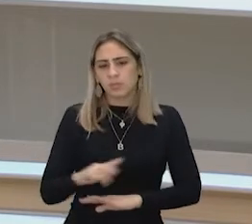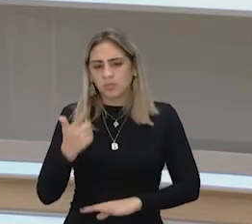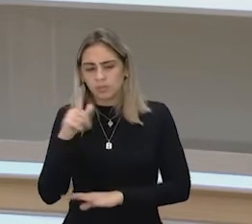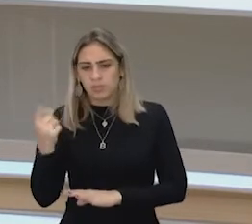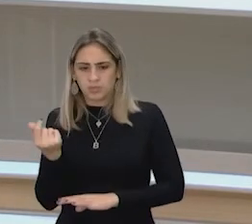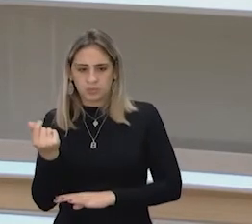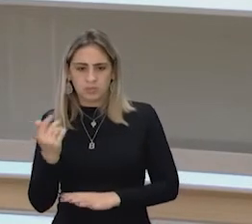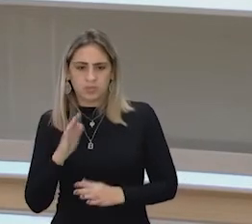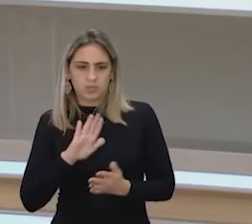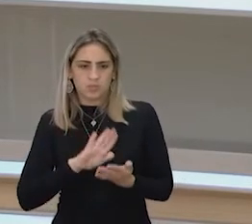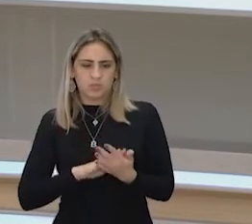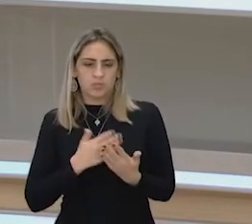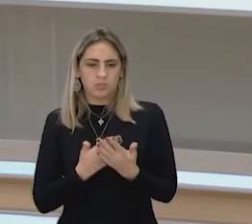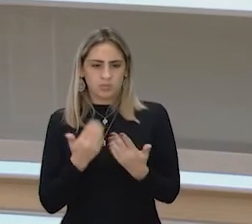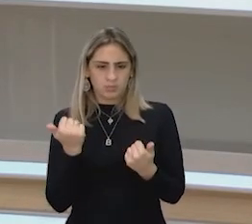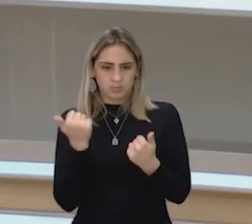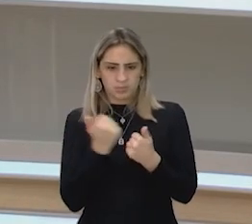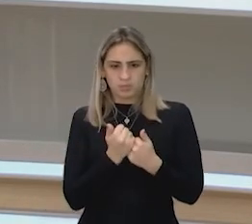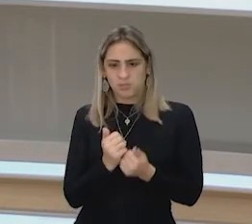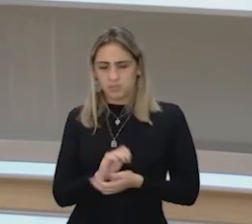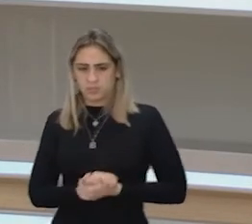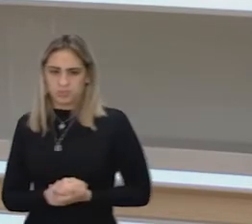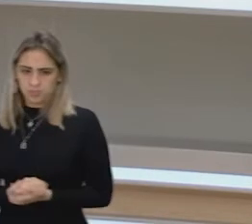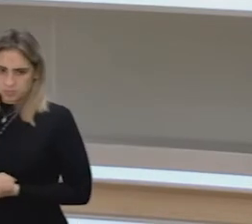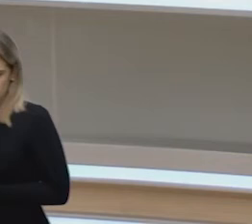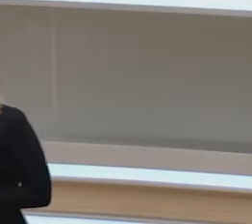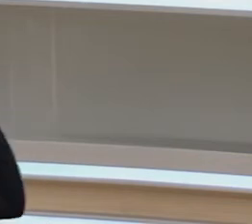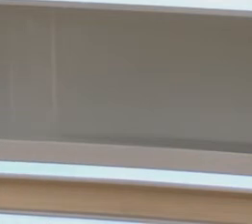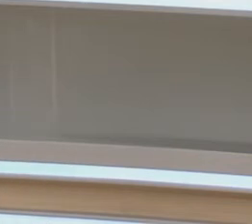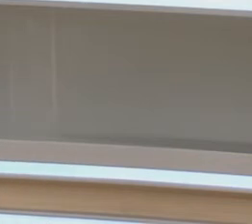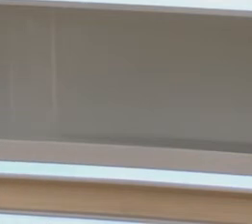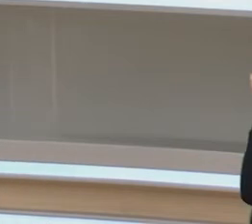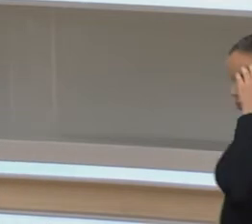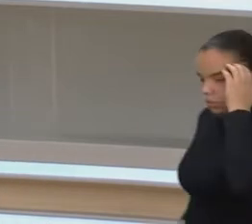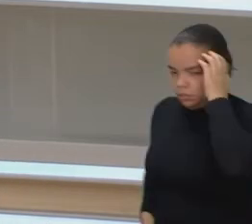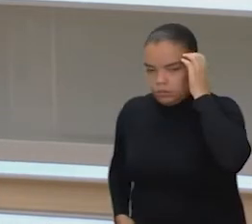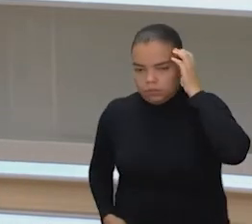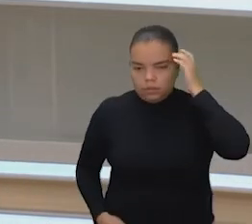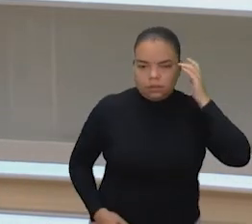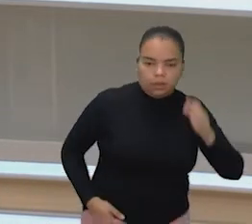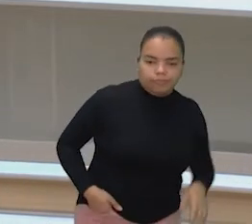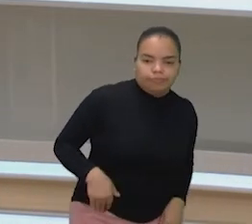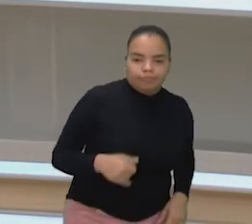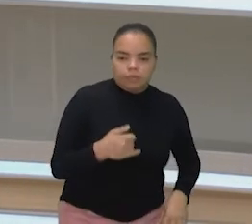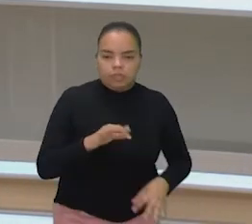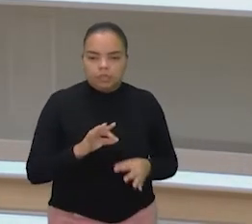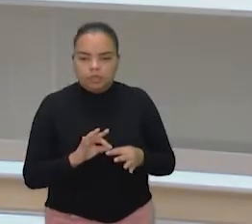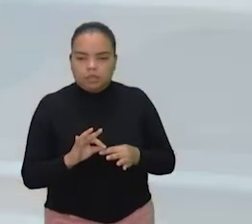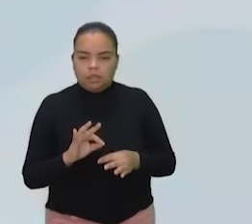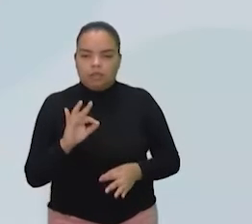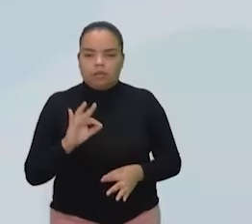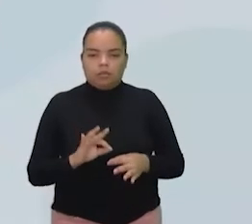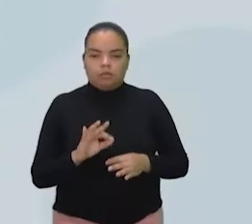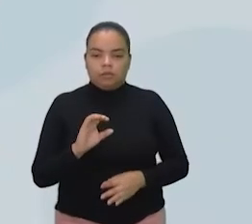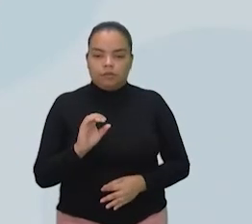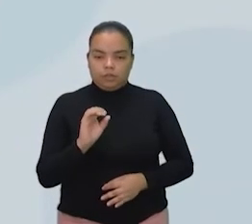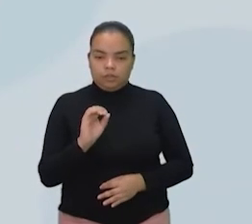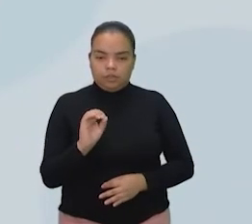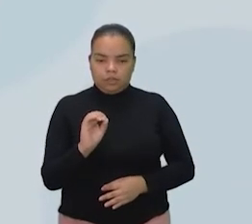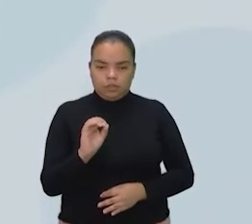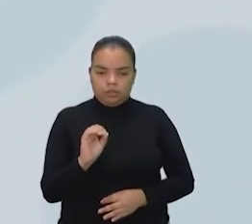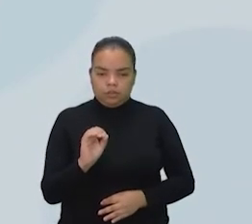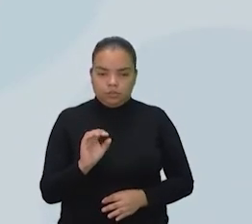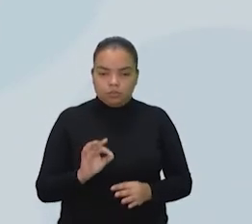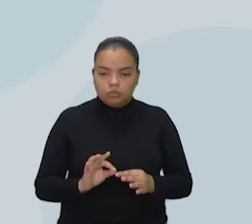ó. Repare que se a altura for 0, que é o nível do mar, ó, isso aqui vira 0. E elevado a 0, todo